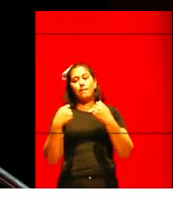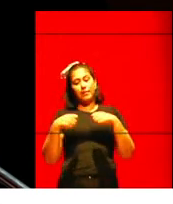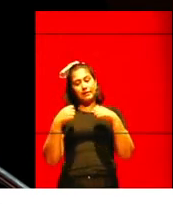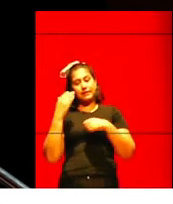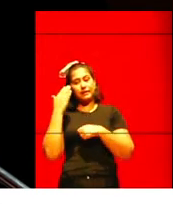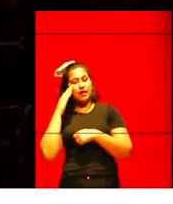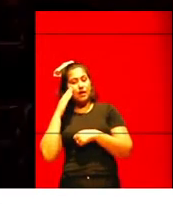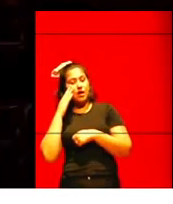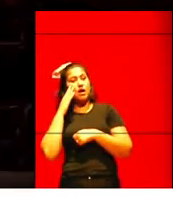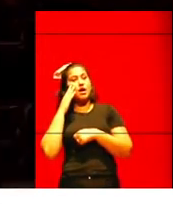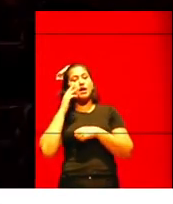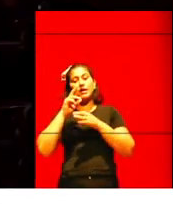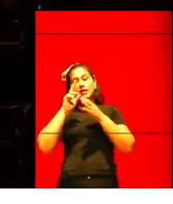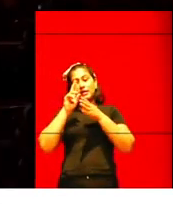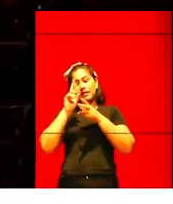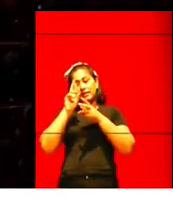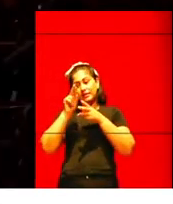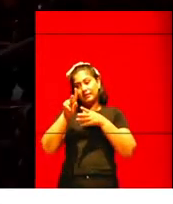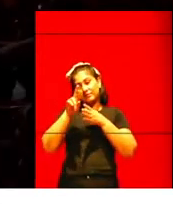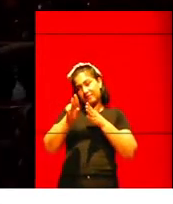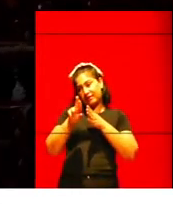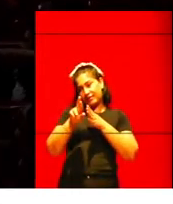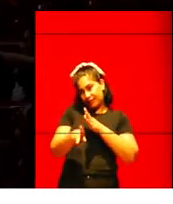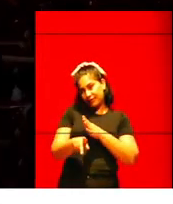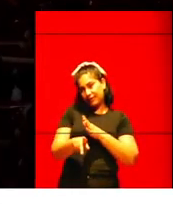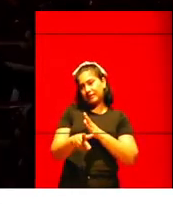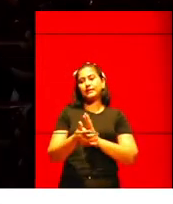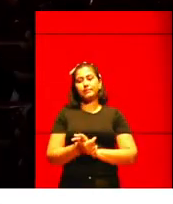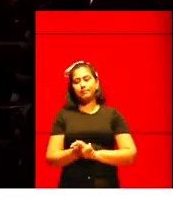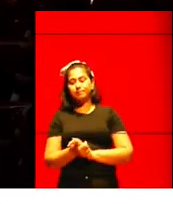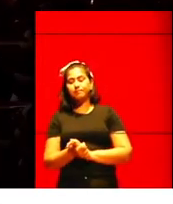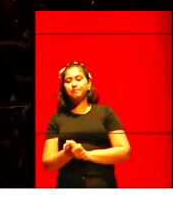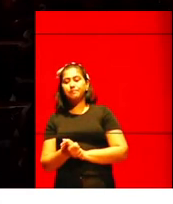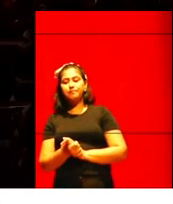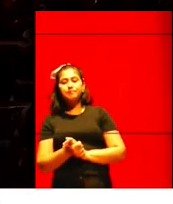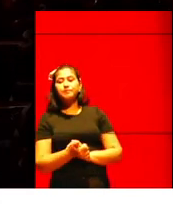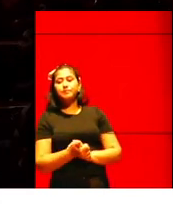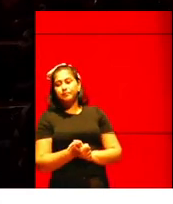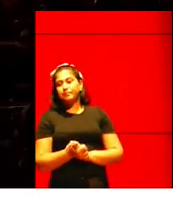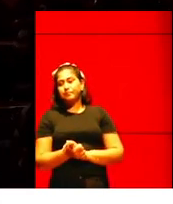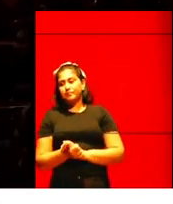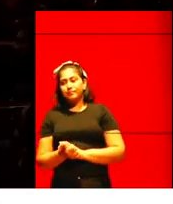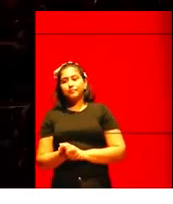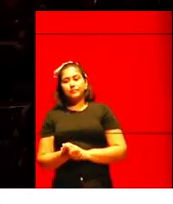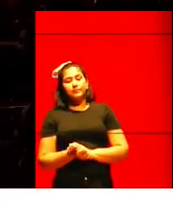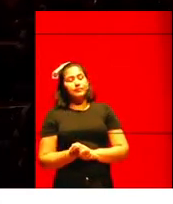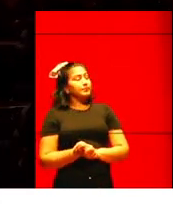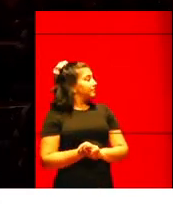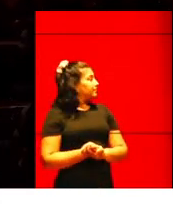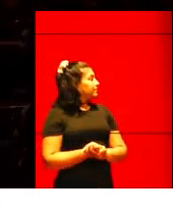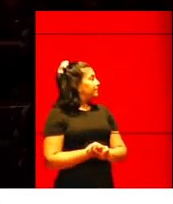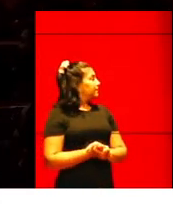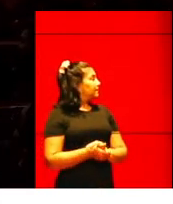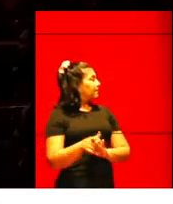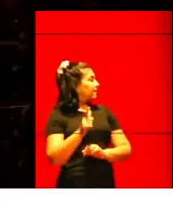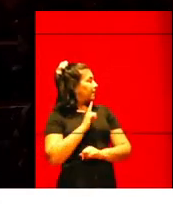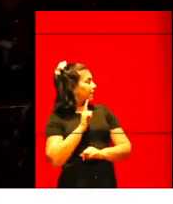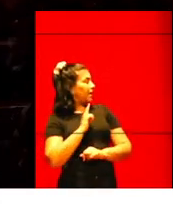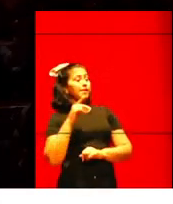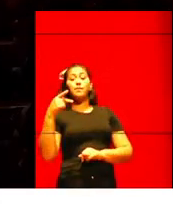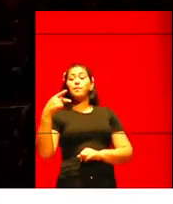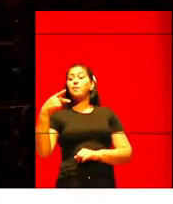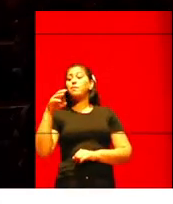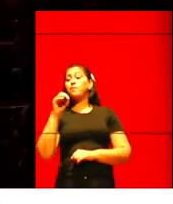compreender o pequeno para depois compreender o maior, os carboidratos mais complexos. Então, eles vão constituir os polímeros